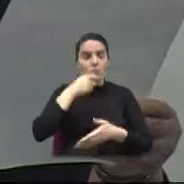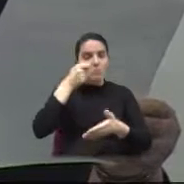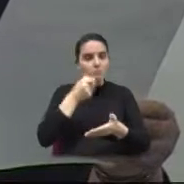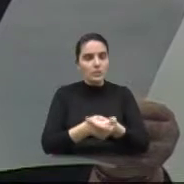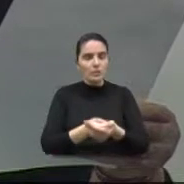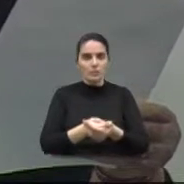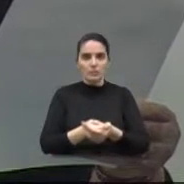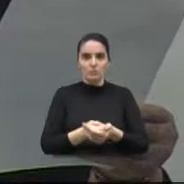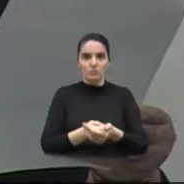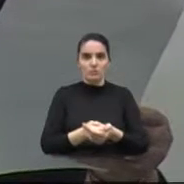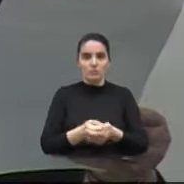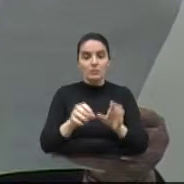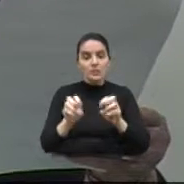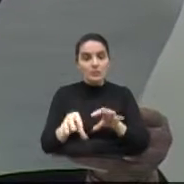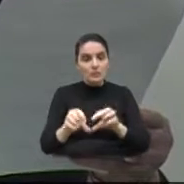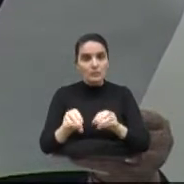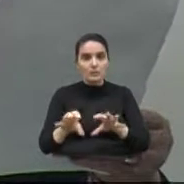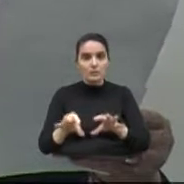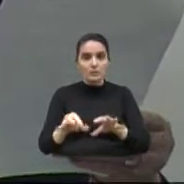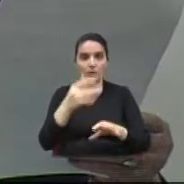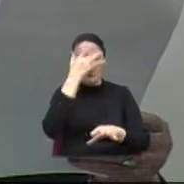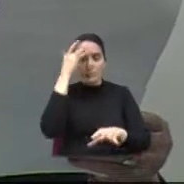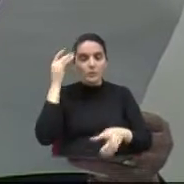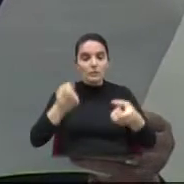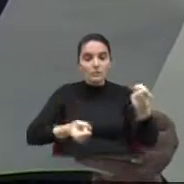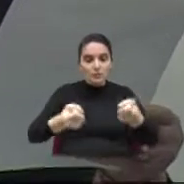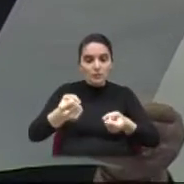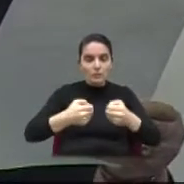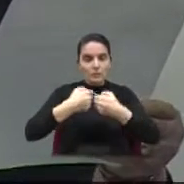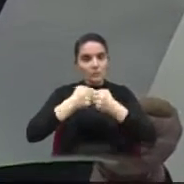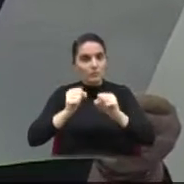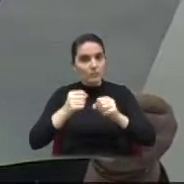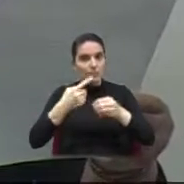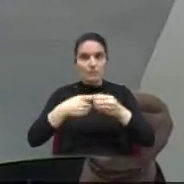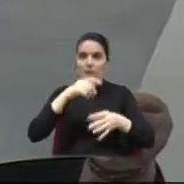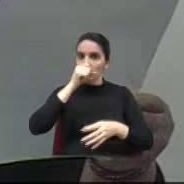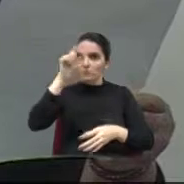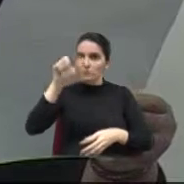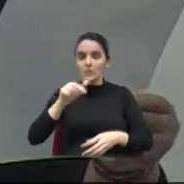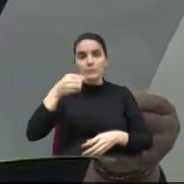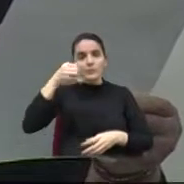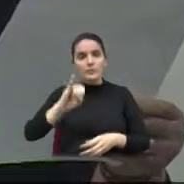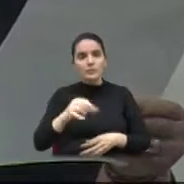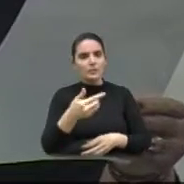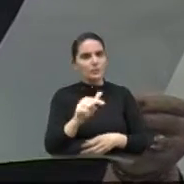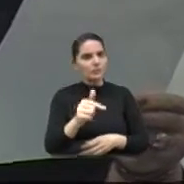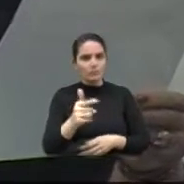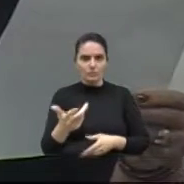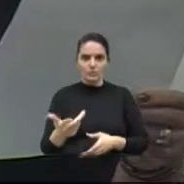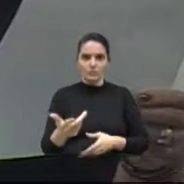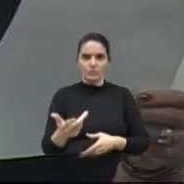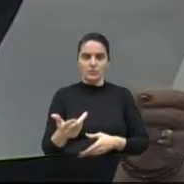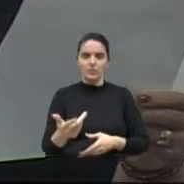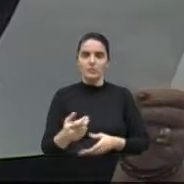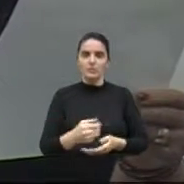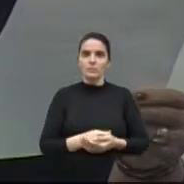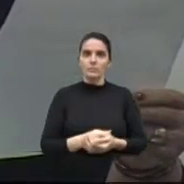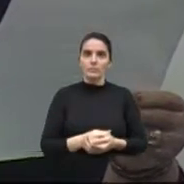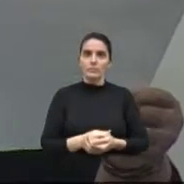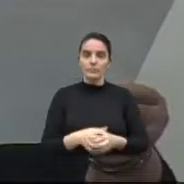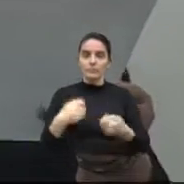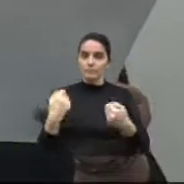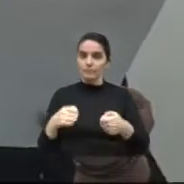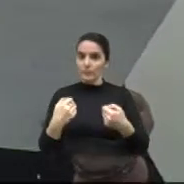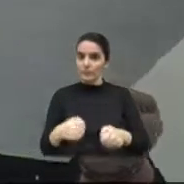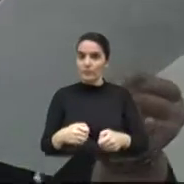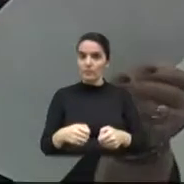disponibilidade de capacitação para os motoristas do transporte público de Limeira. Se não existe ou não está sendo feito, está na